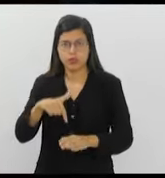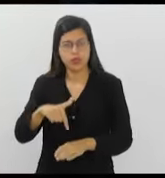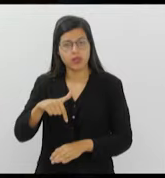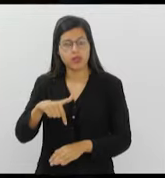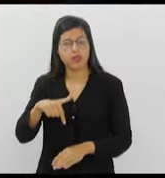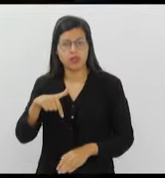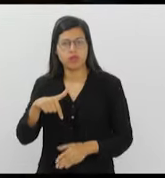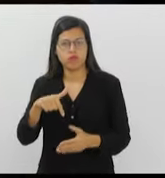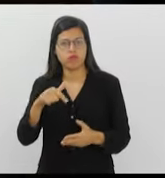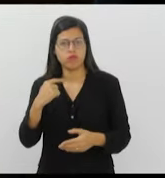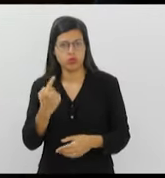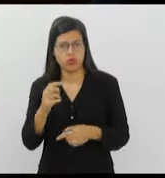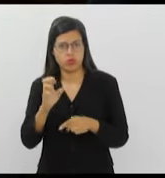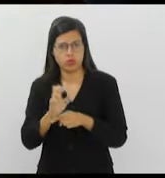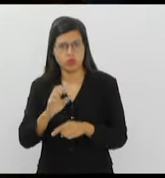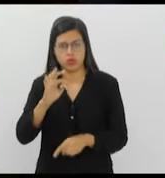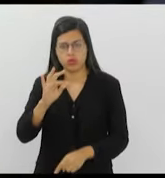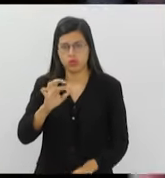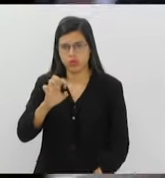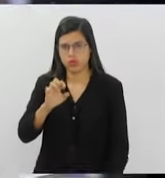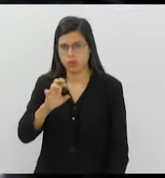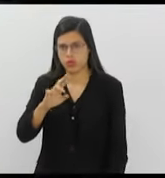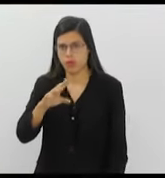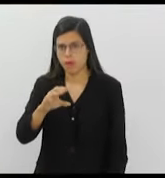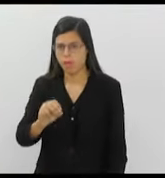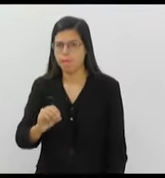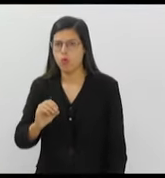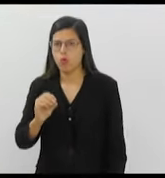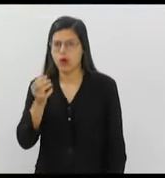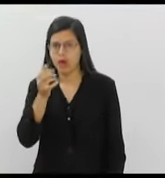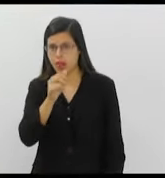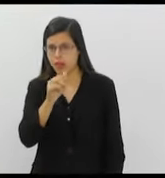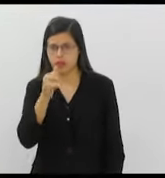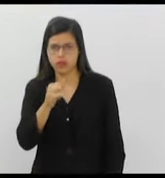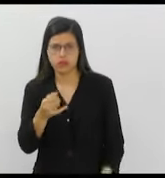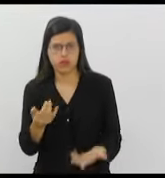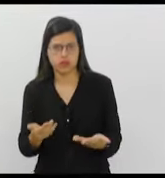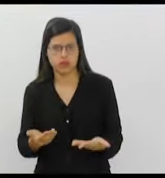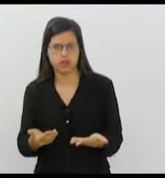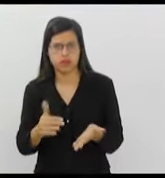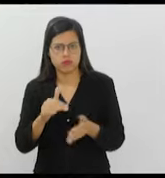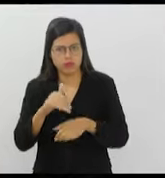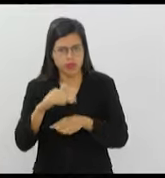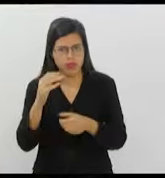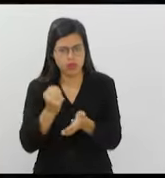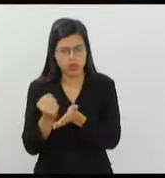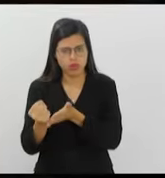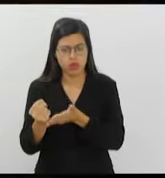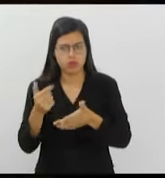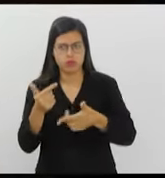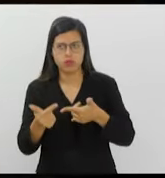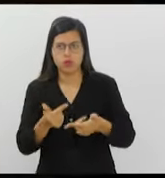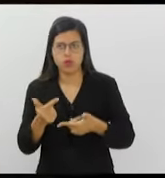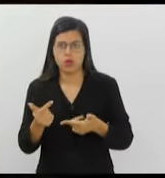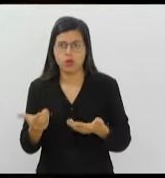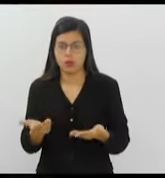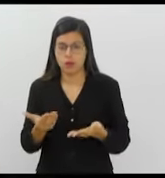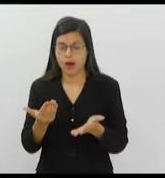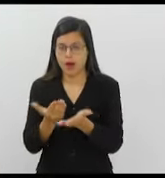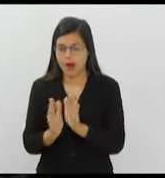termoelétricas, gerando emprego, renda. Vou dar um exemplo, esse ano acaba a concessão da Termo